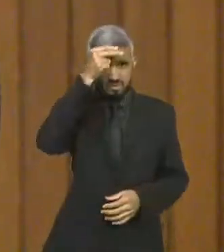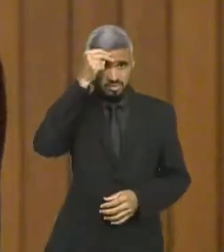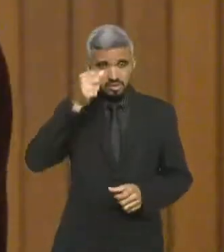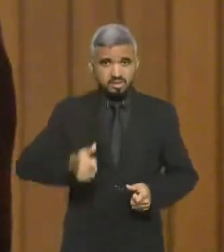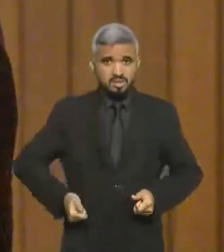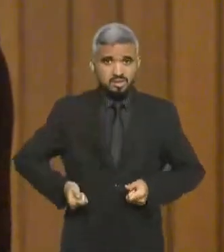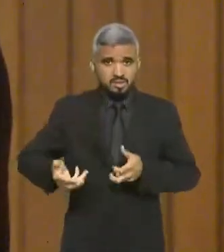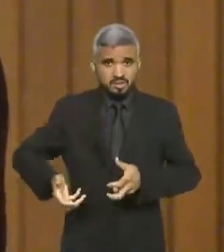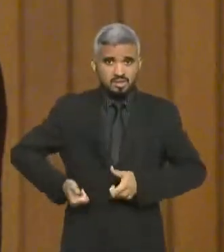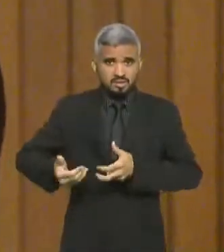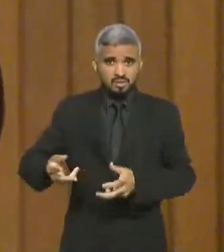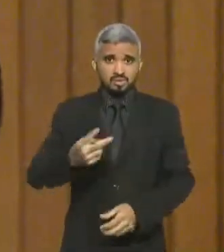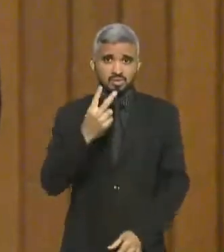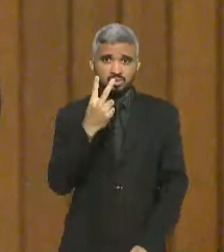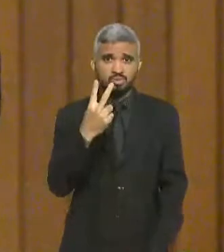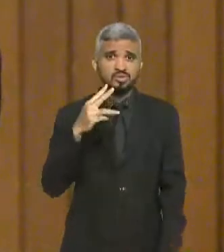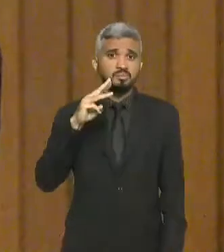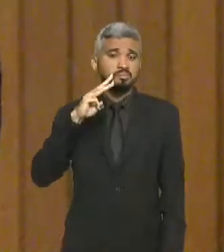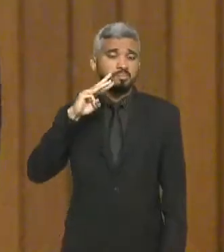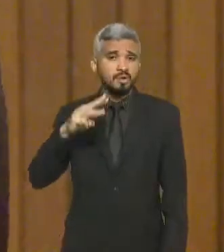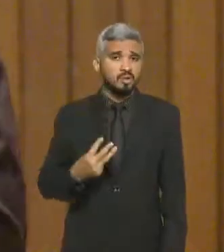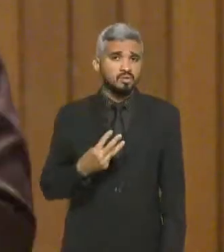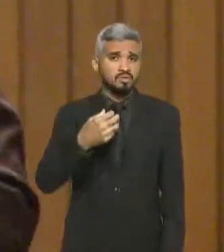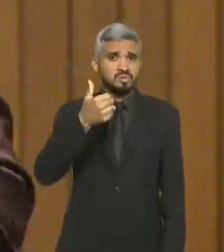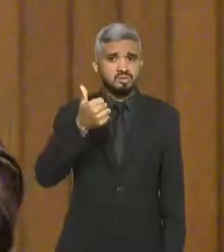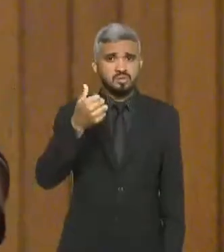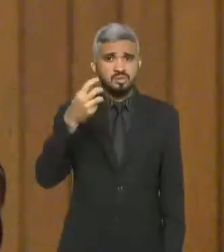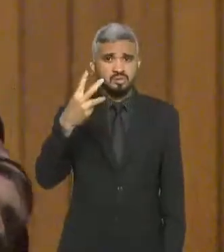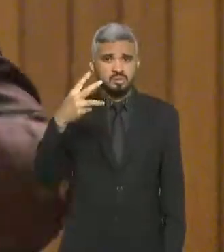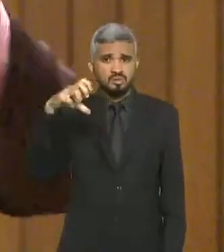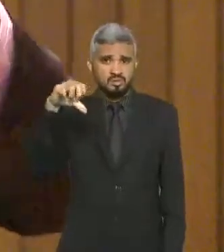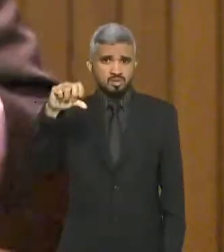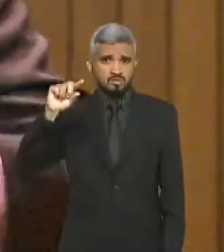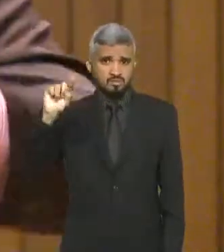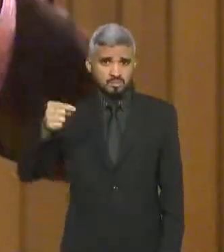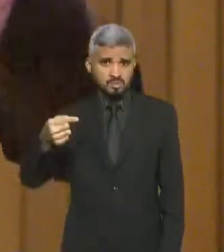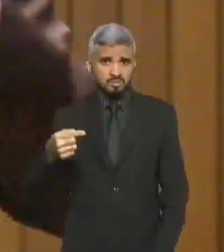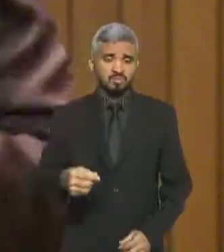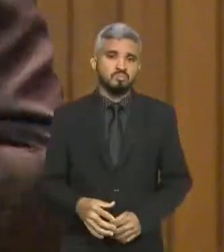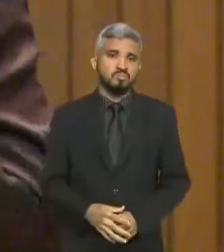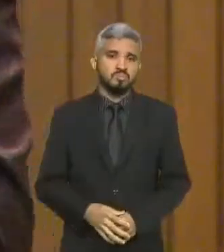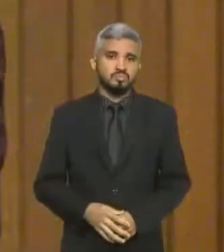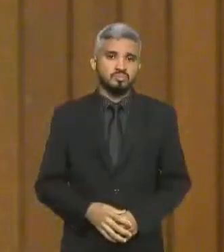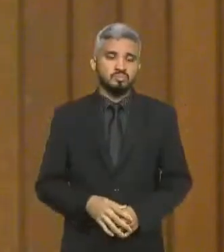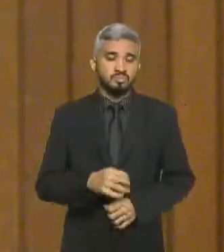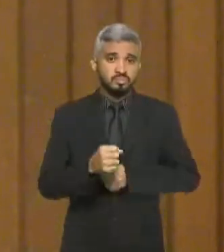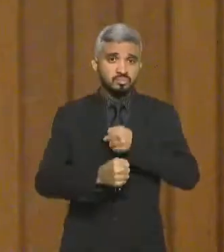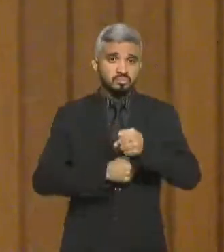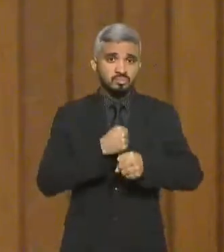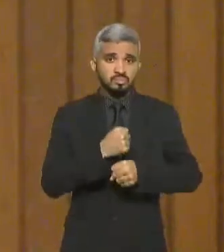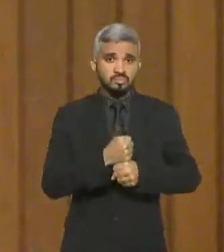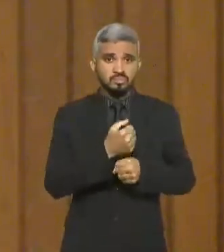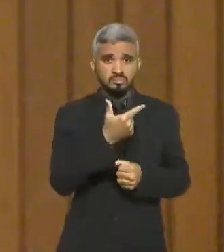R$ 2.139.000, deputada Cleide. E em 2021,